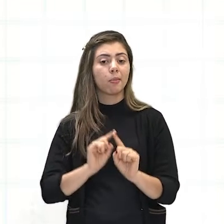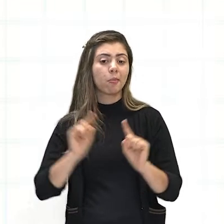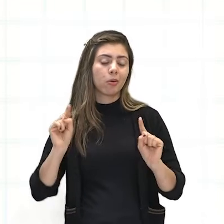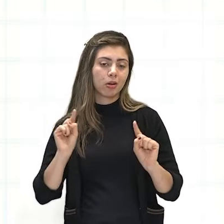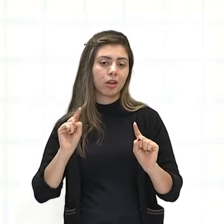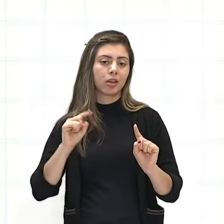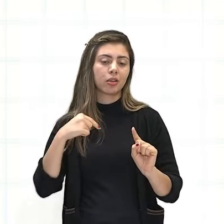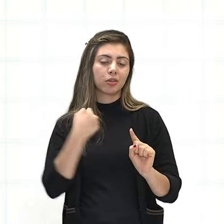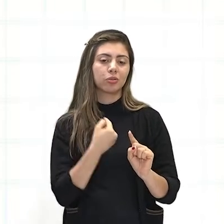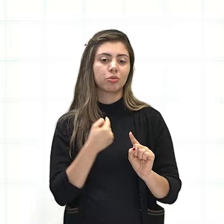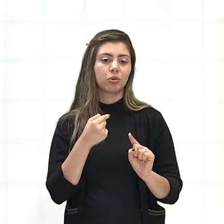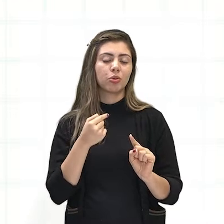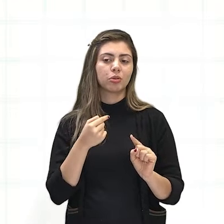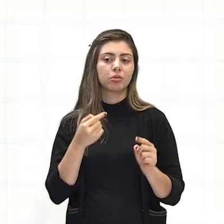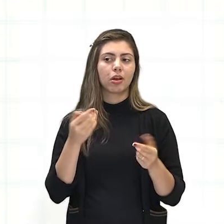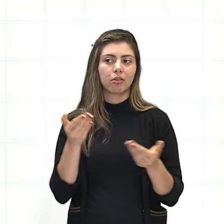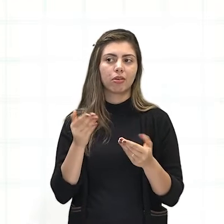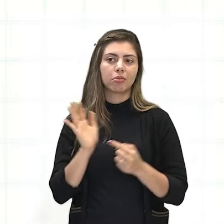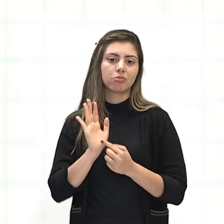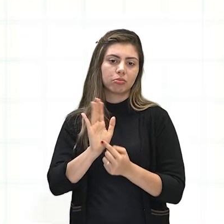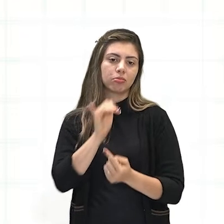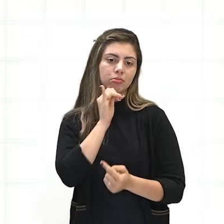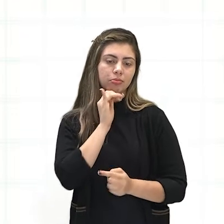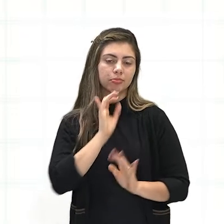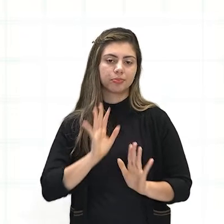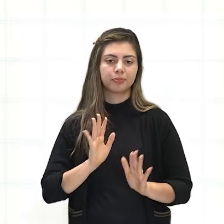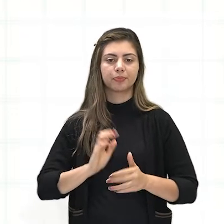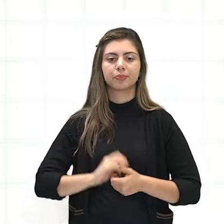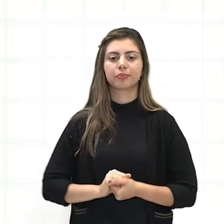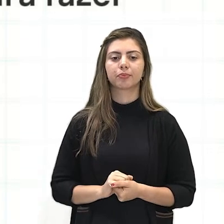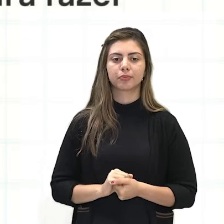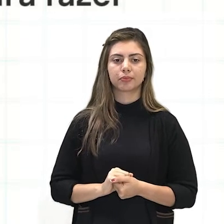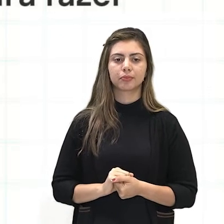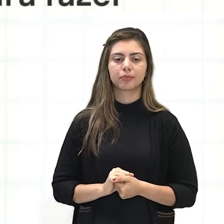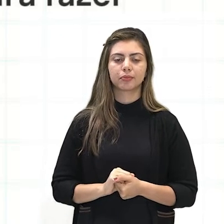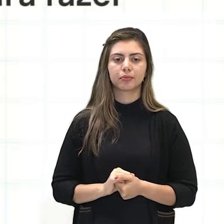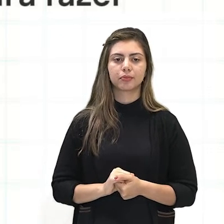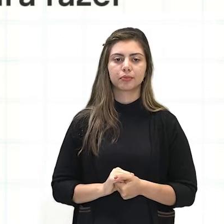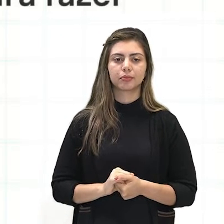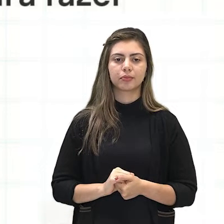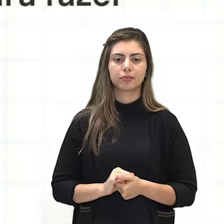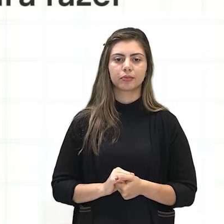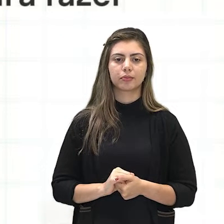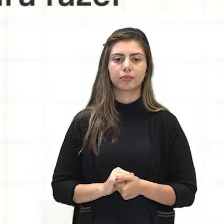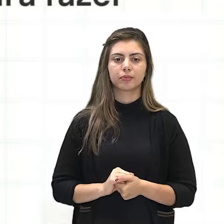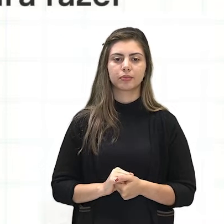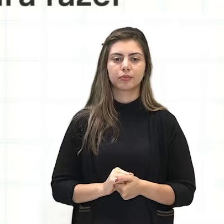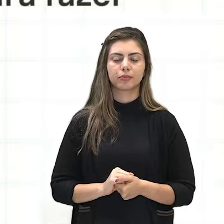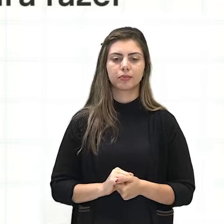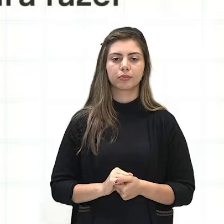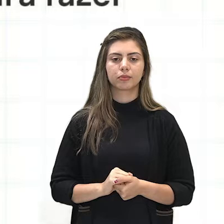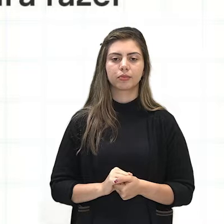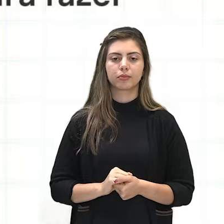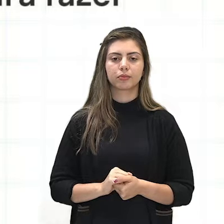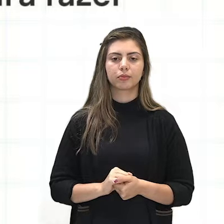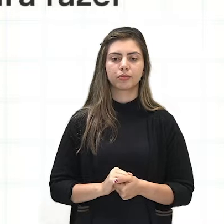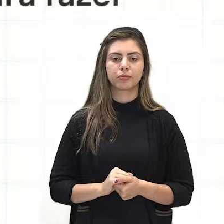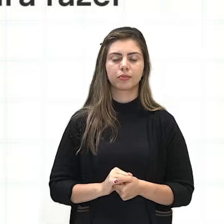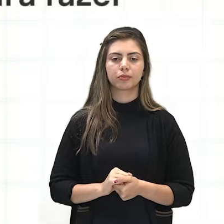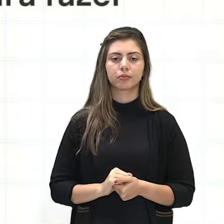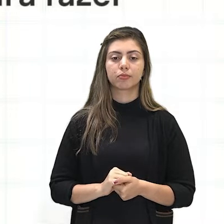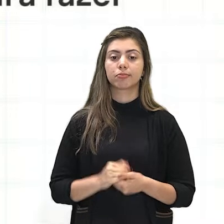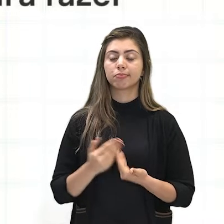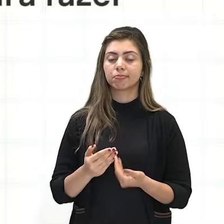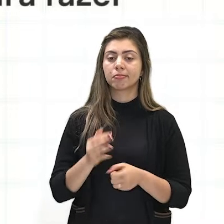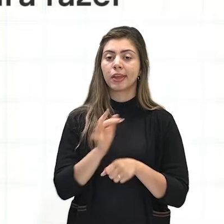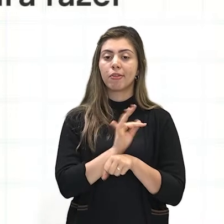a gente trabalha com esse exemplo, ok? Continuando. No entanto, a